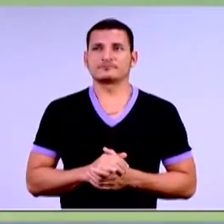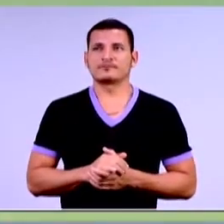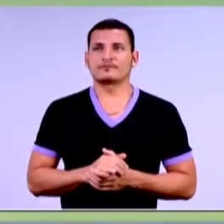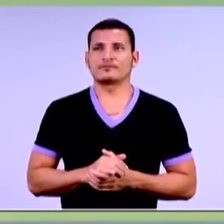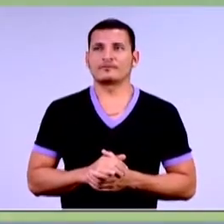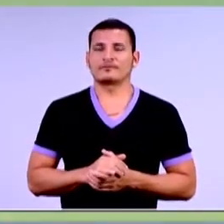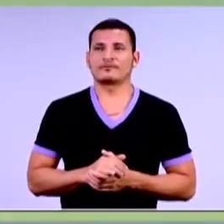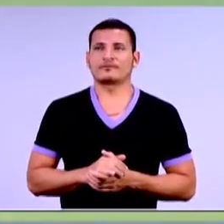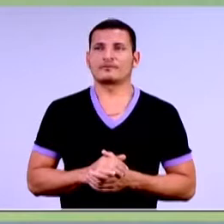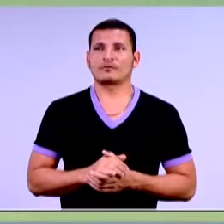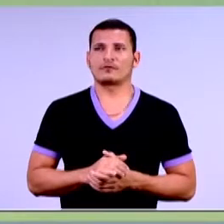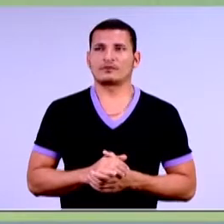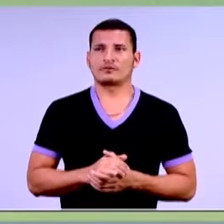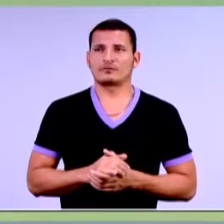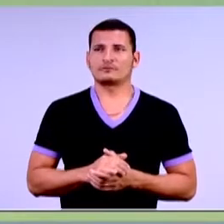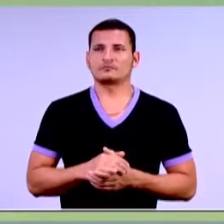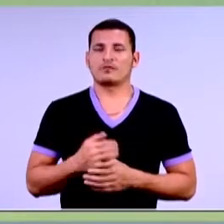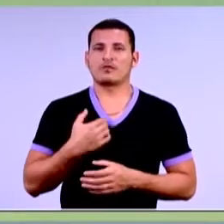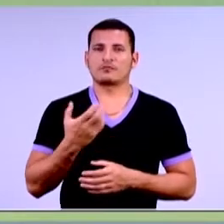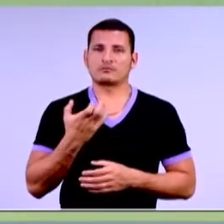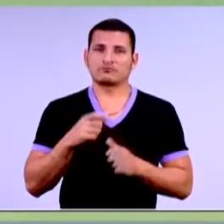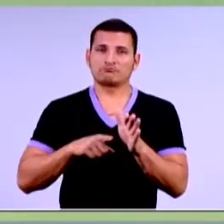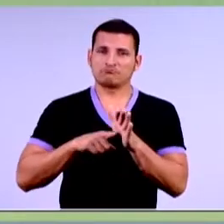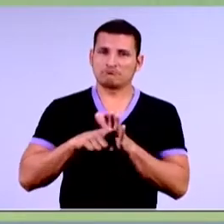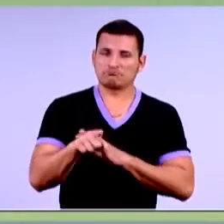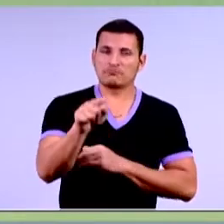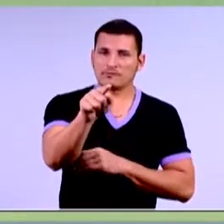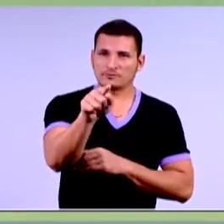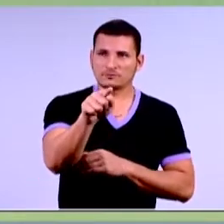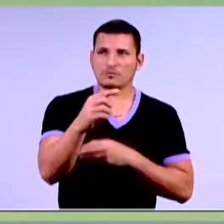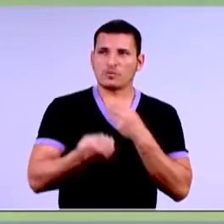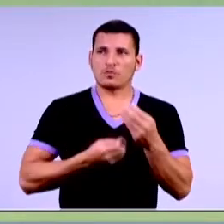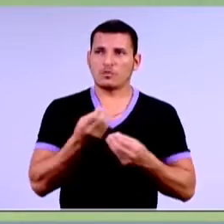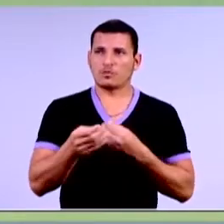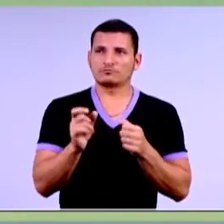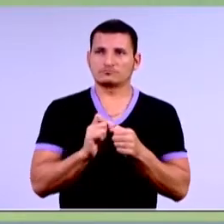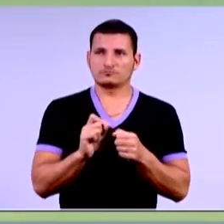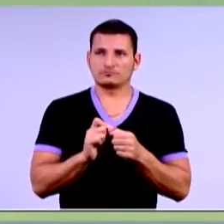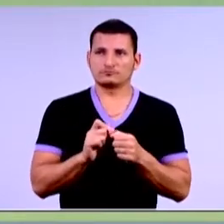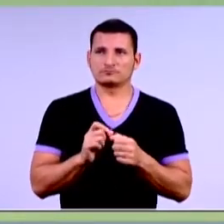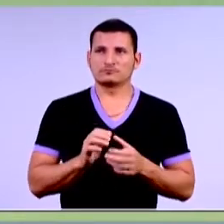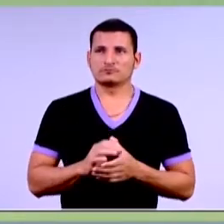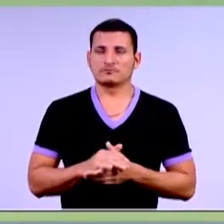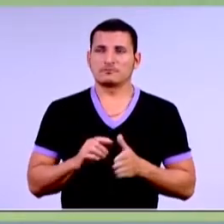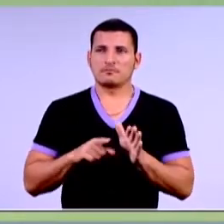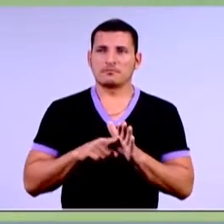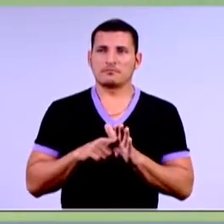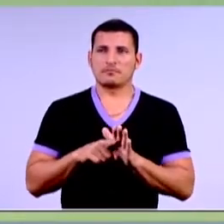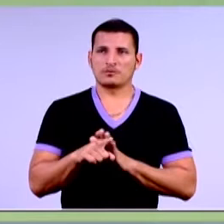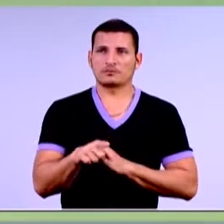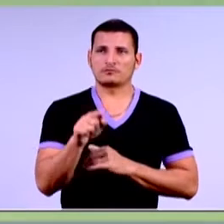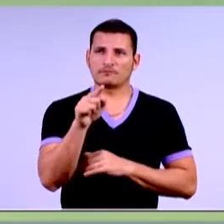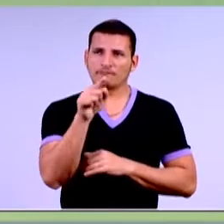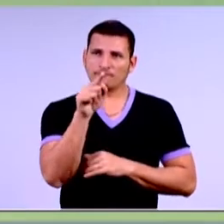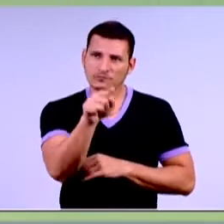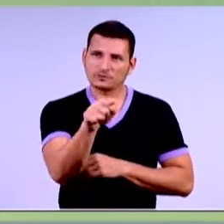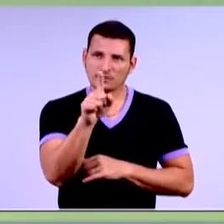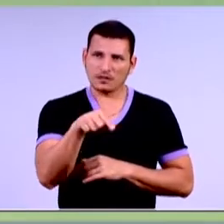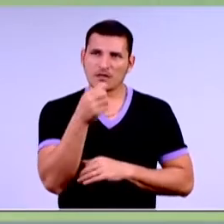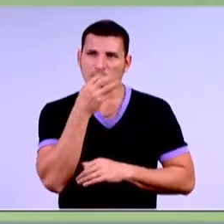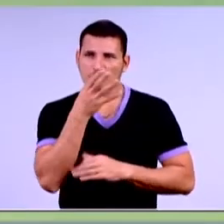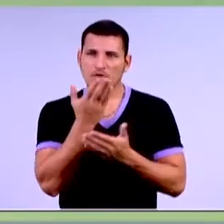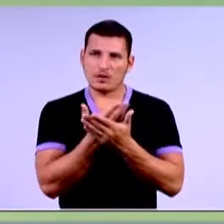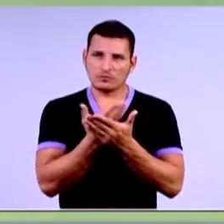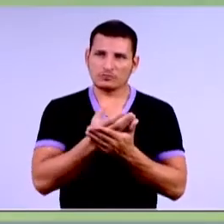diante e se eu quiser fazer a pergunta pra você como eu faria se eu quiser perguntar 'você é uma boa aluna um